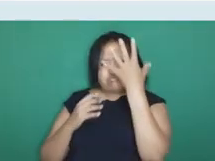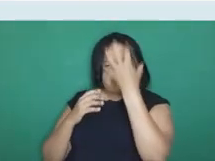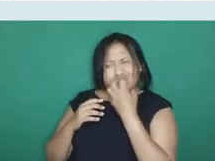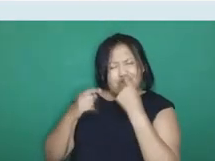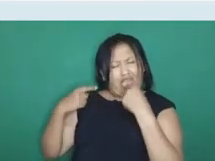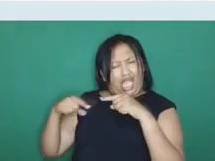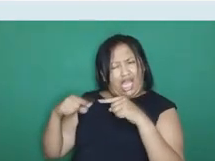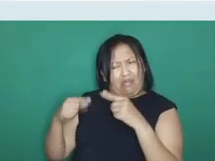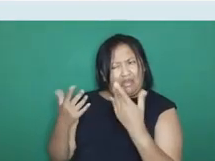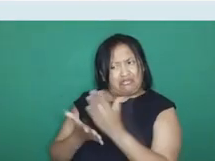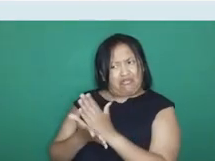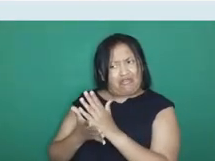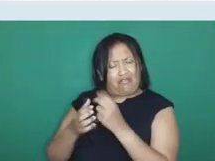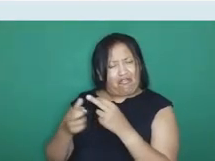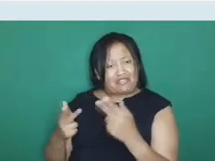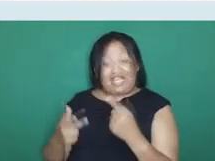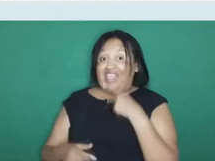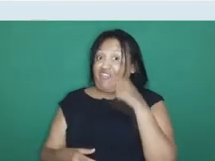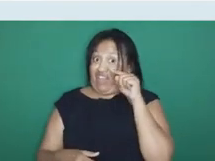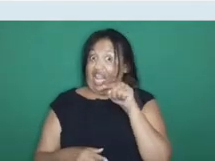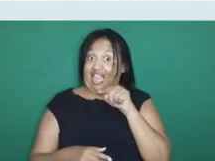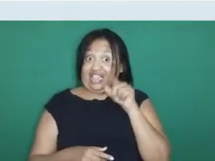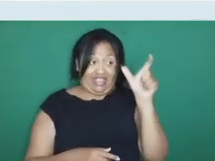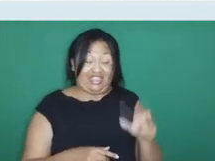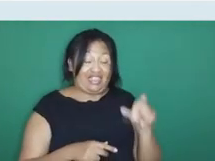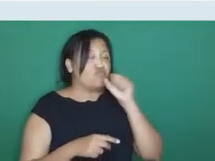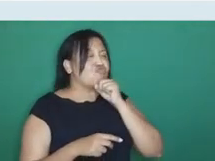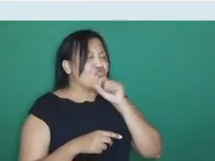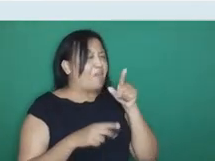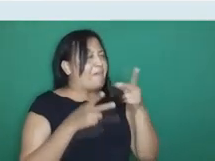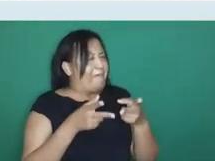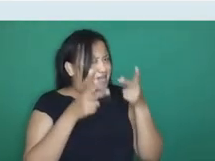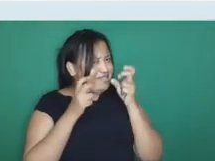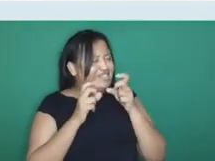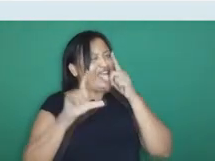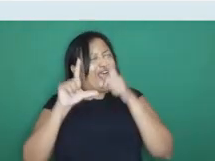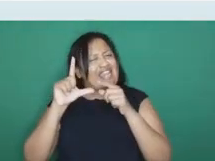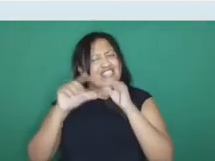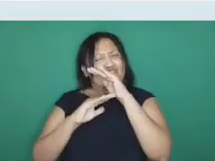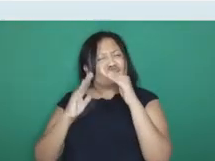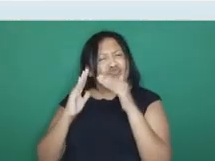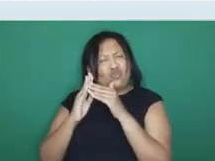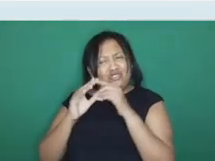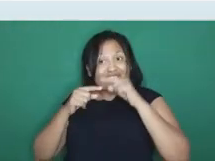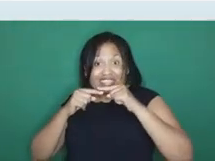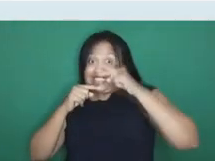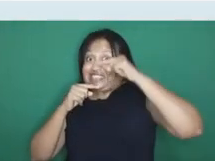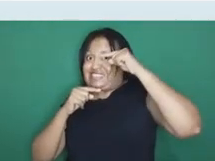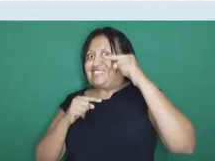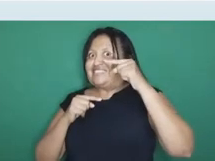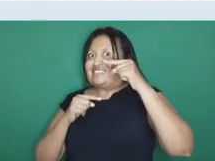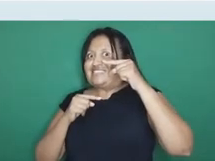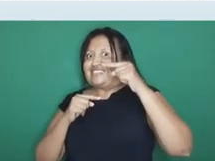ali reclamando de alguma coisa e na fala dela a gente percebe que as letras estão todas bem grandes